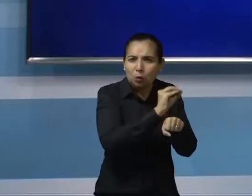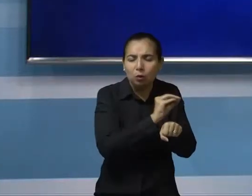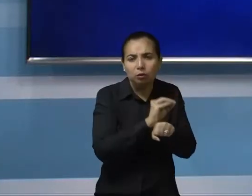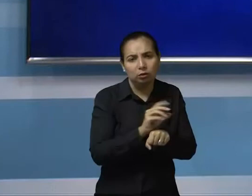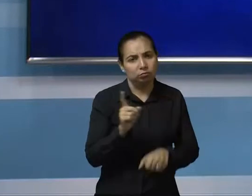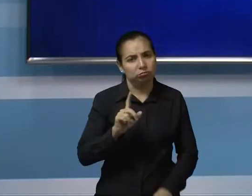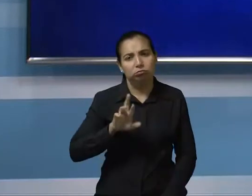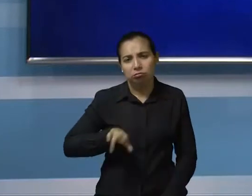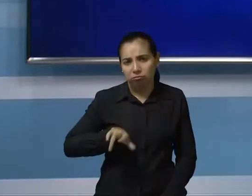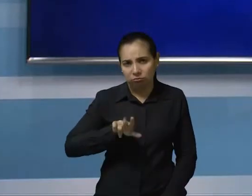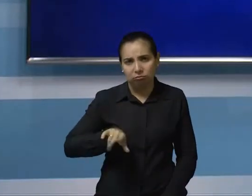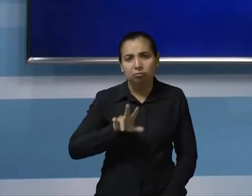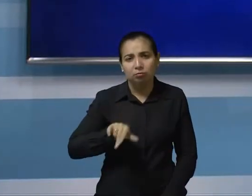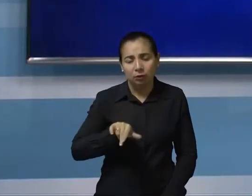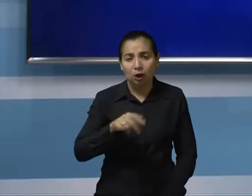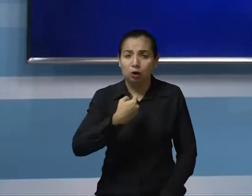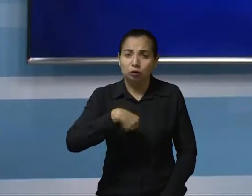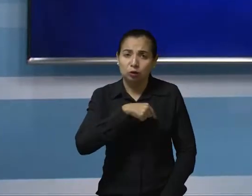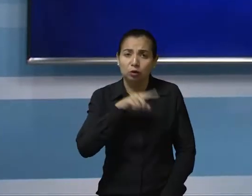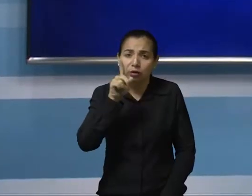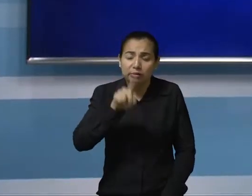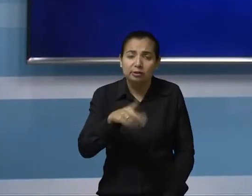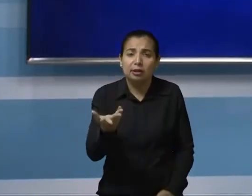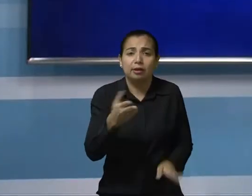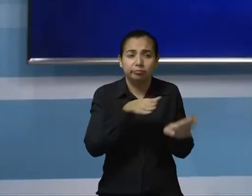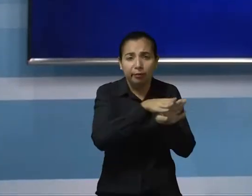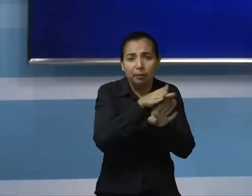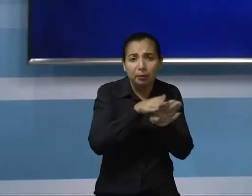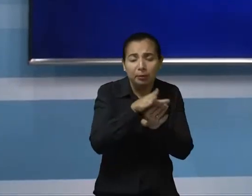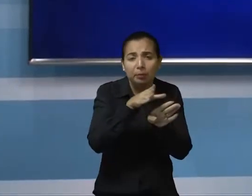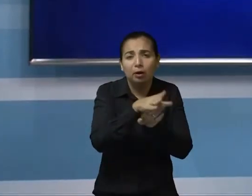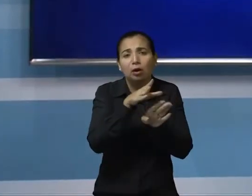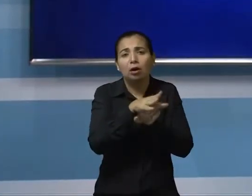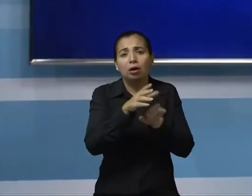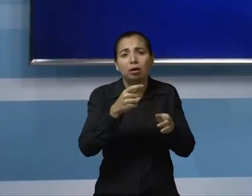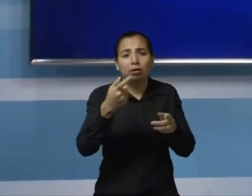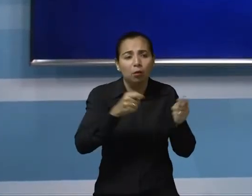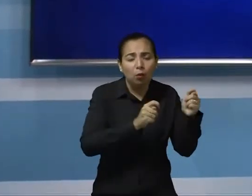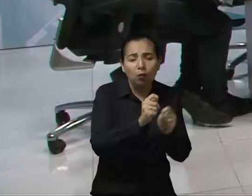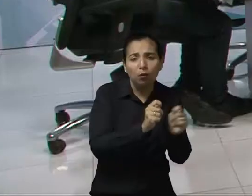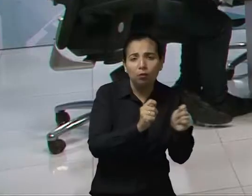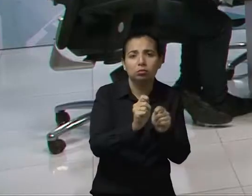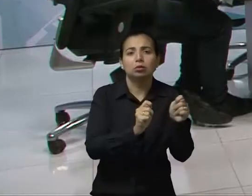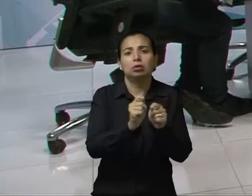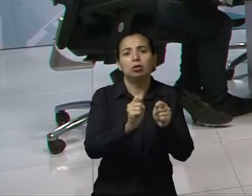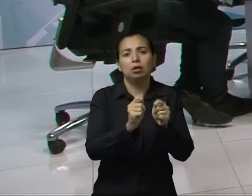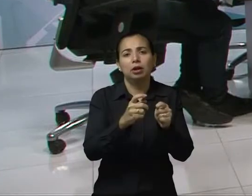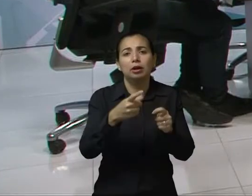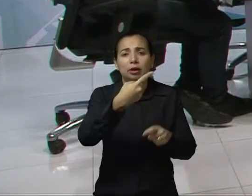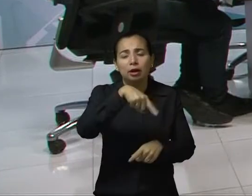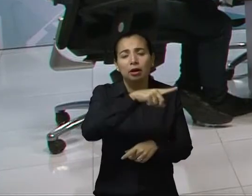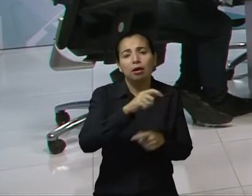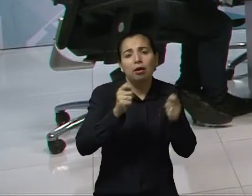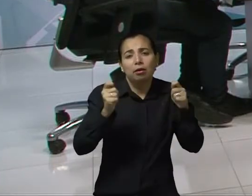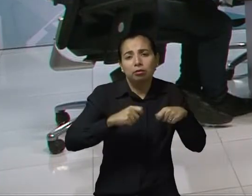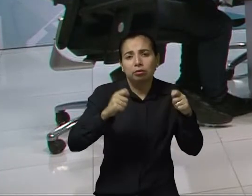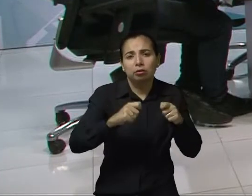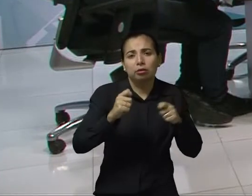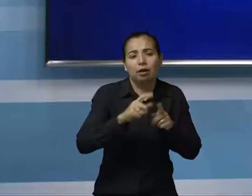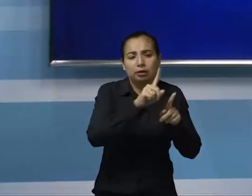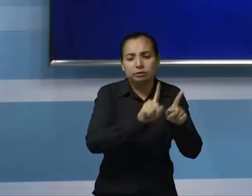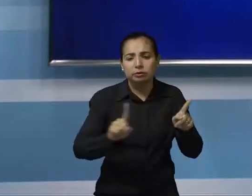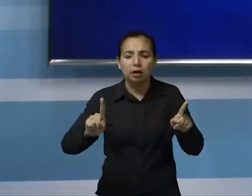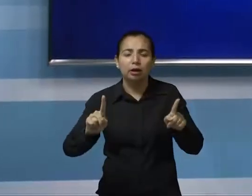nesse viés ressocializador como entendem, né? A gente é um condicionante para que a ressocialização